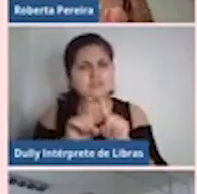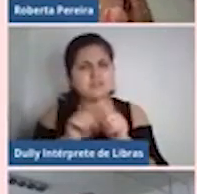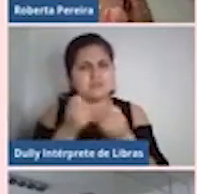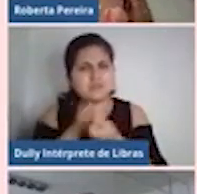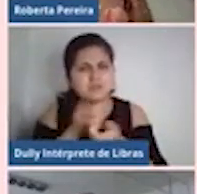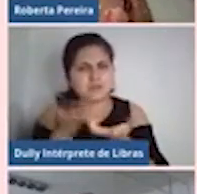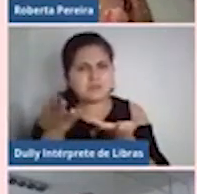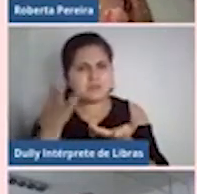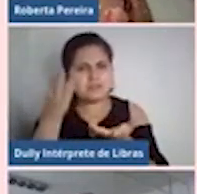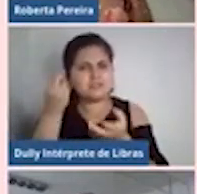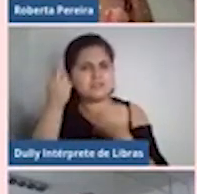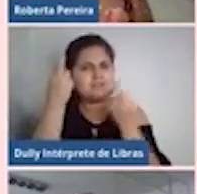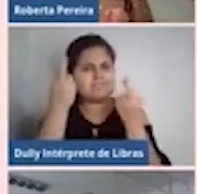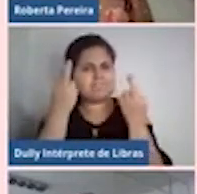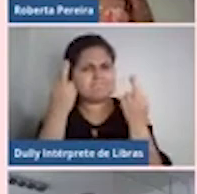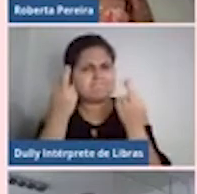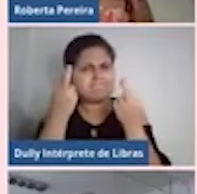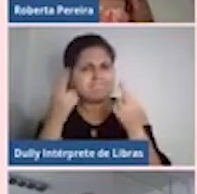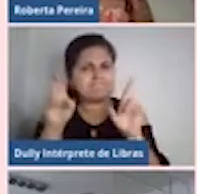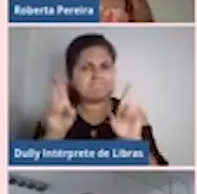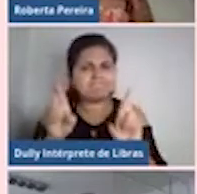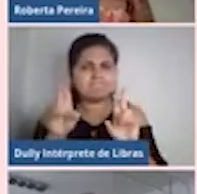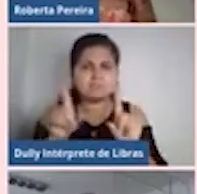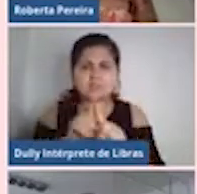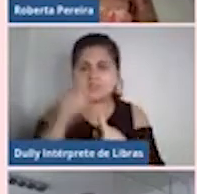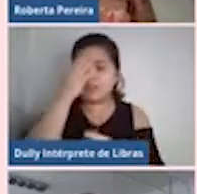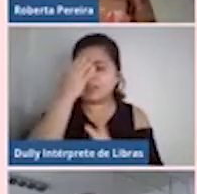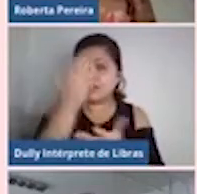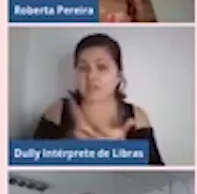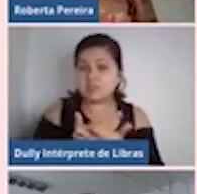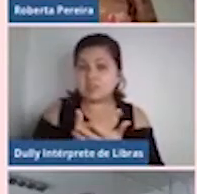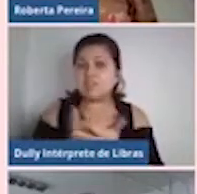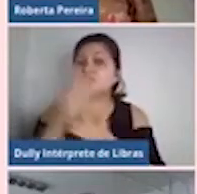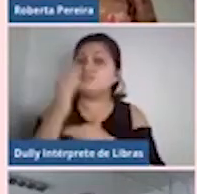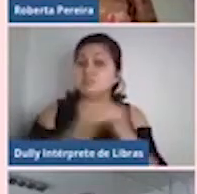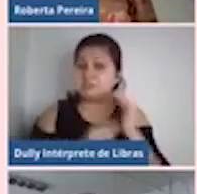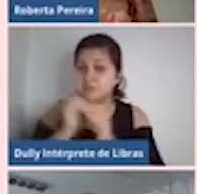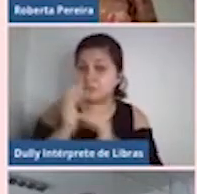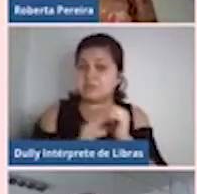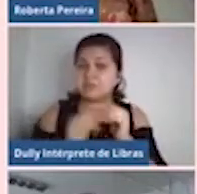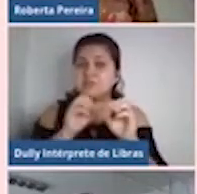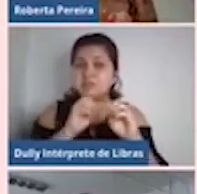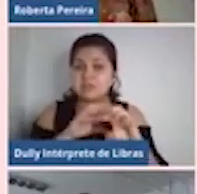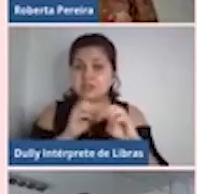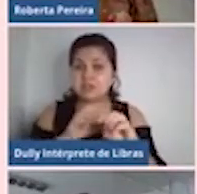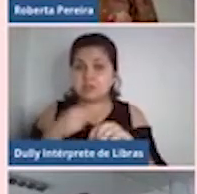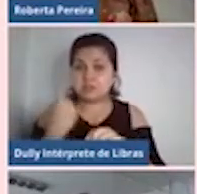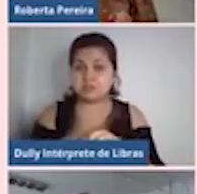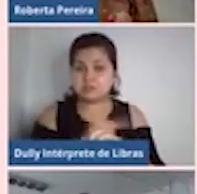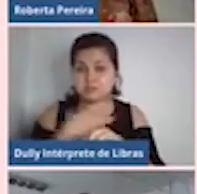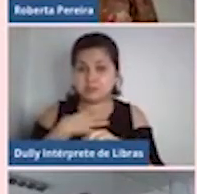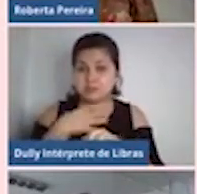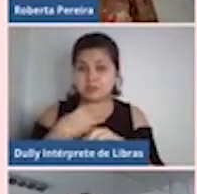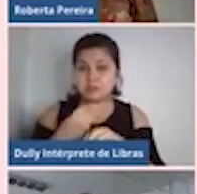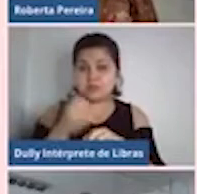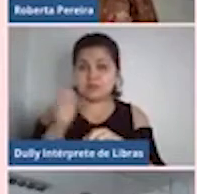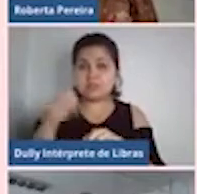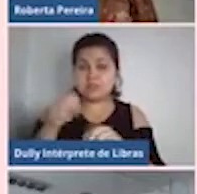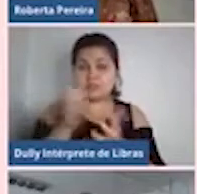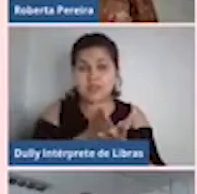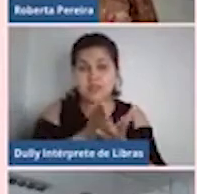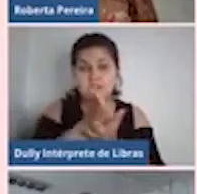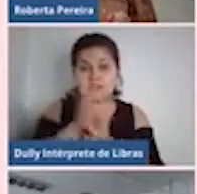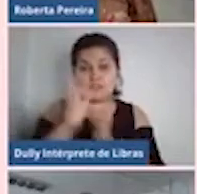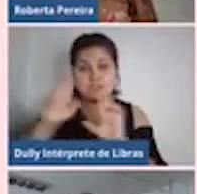dessa esperança e acredito e pratico, né, que a educação dos nossos filhos é esse viés de